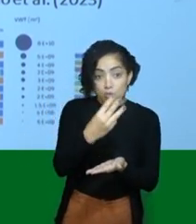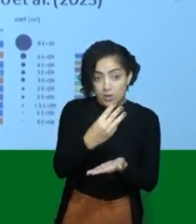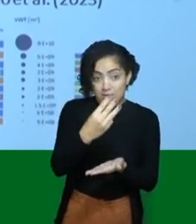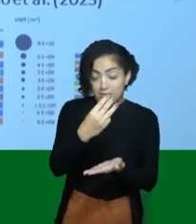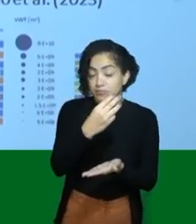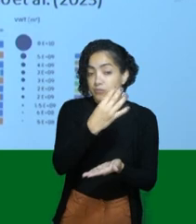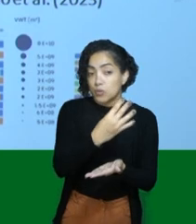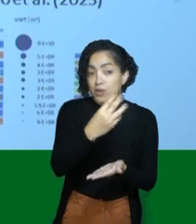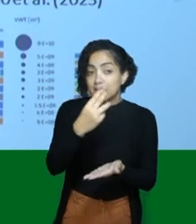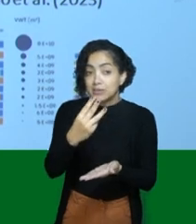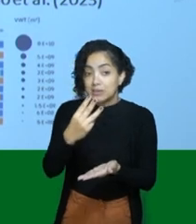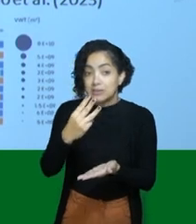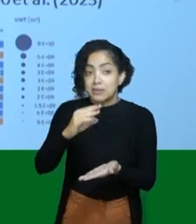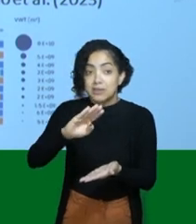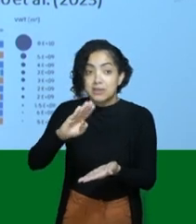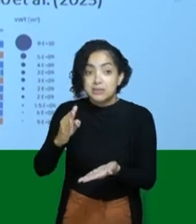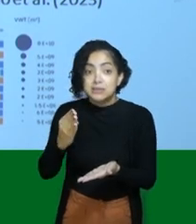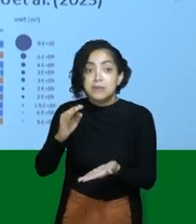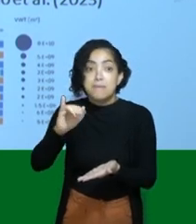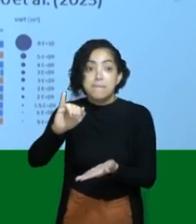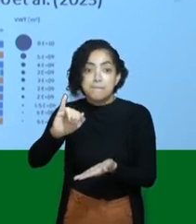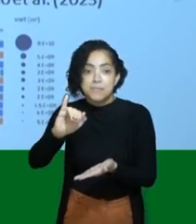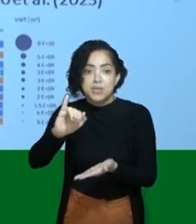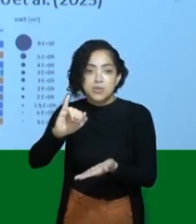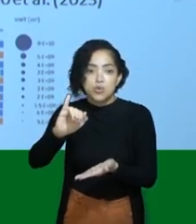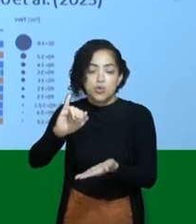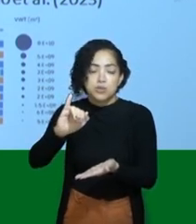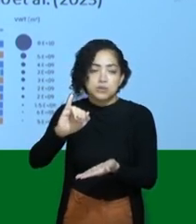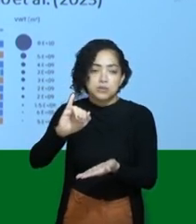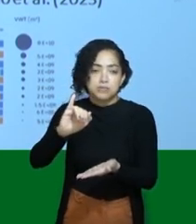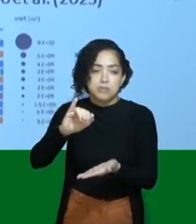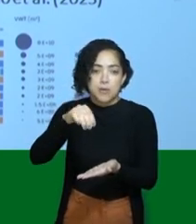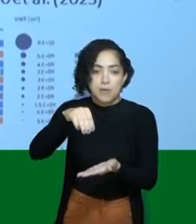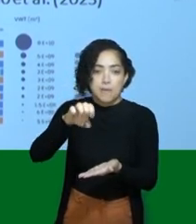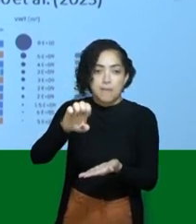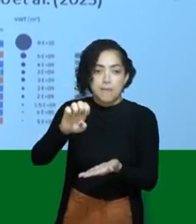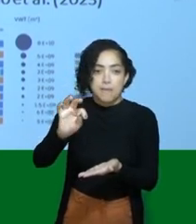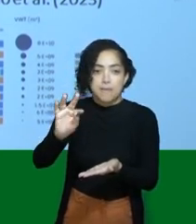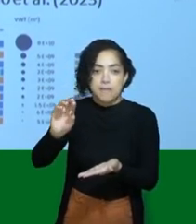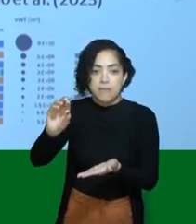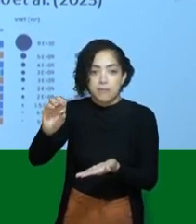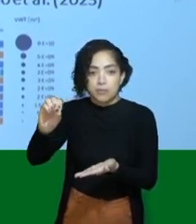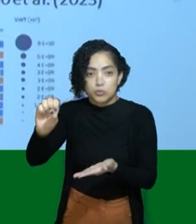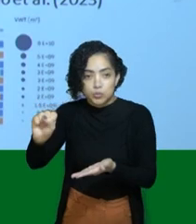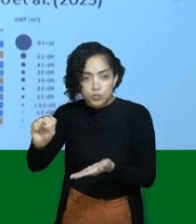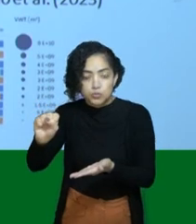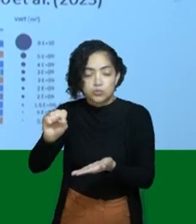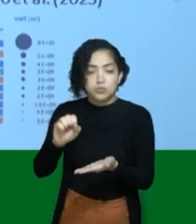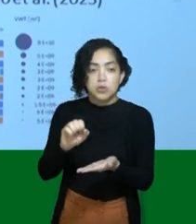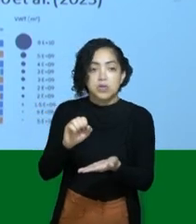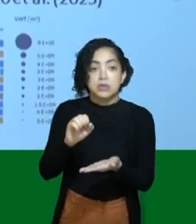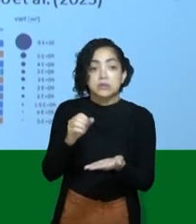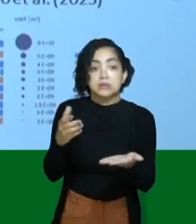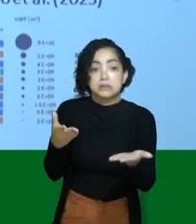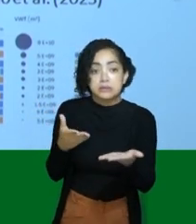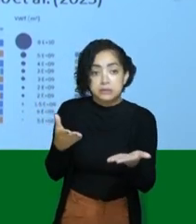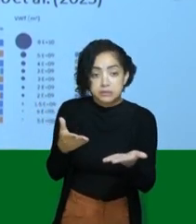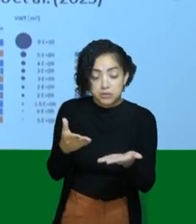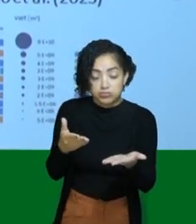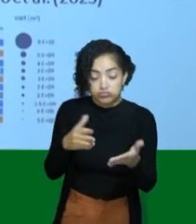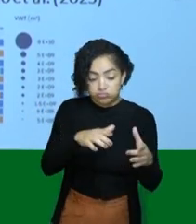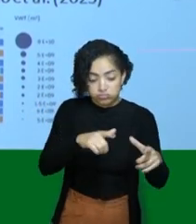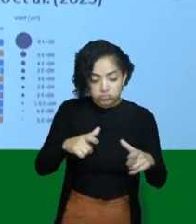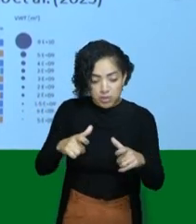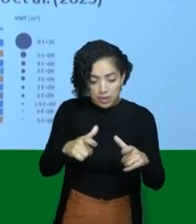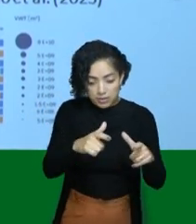que 100 bilhões de metros cúbicos em 2018. Então, na região que a gente tem mais